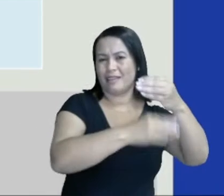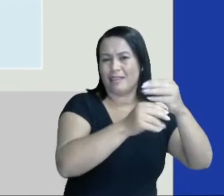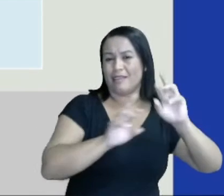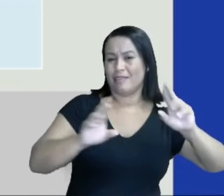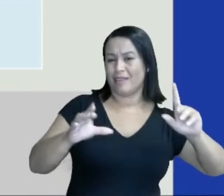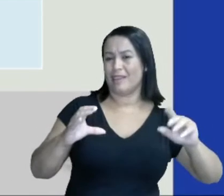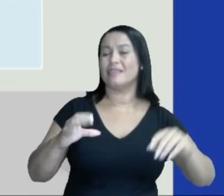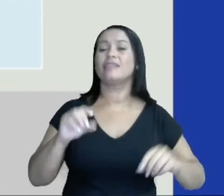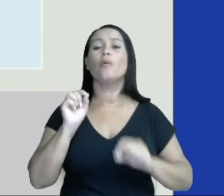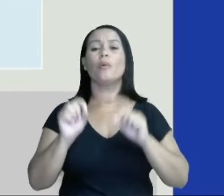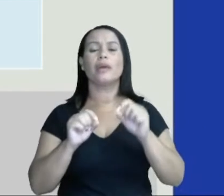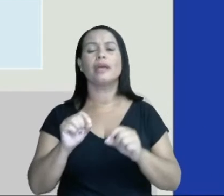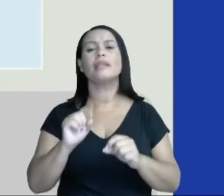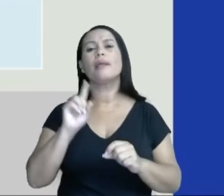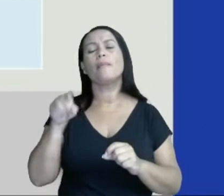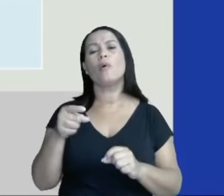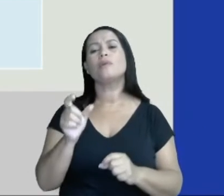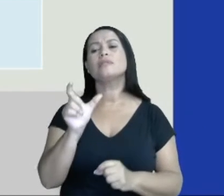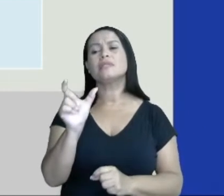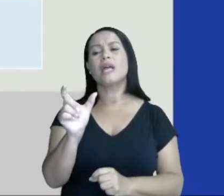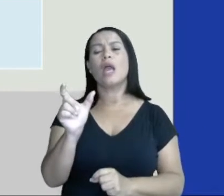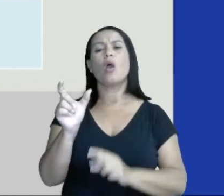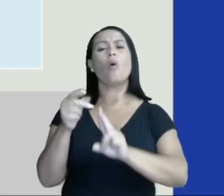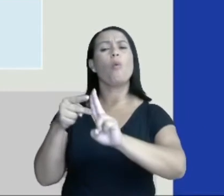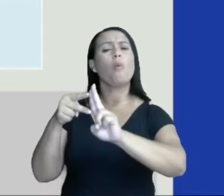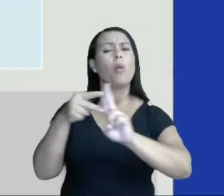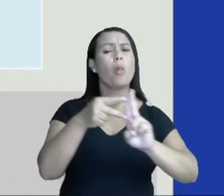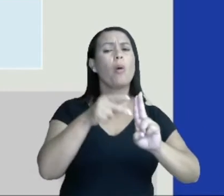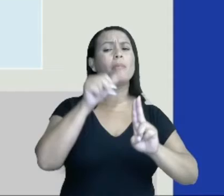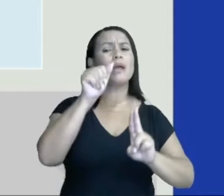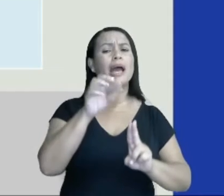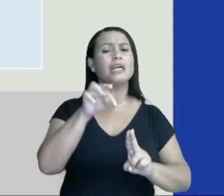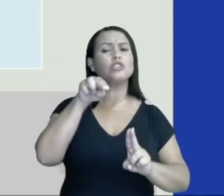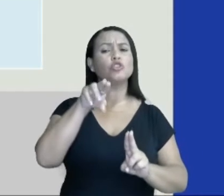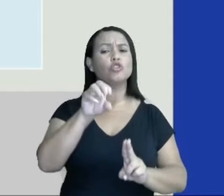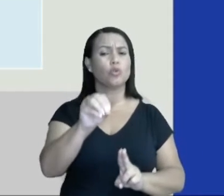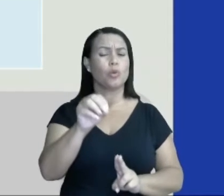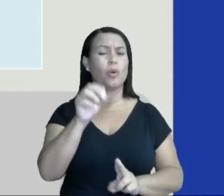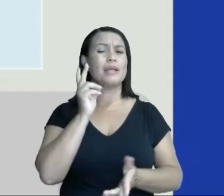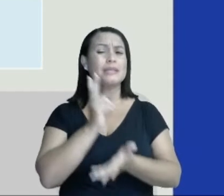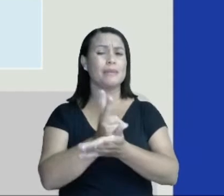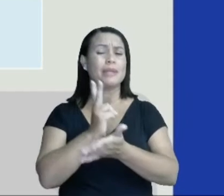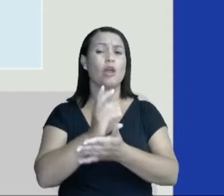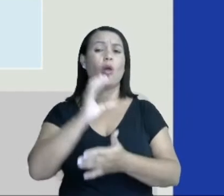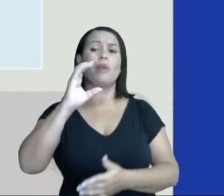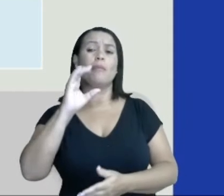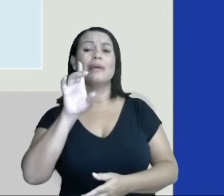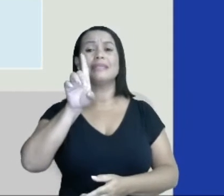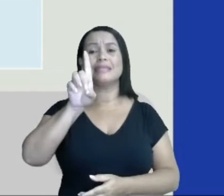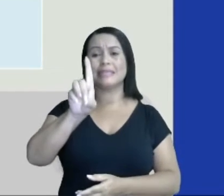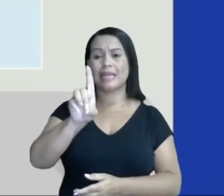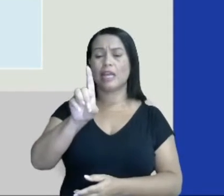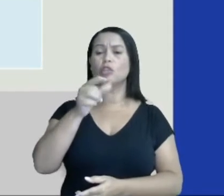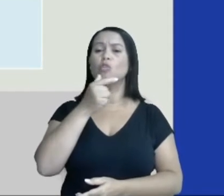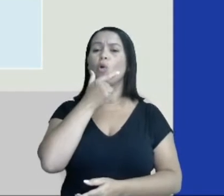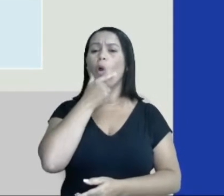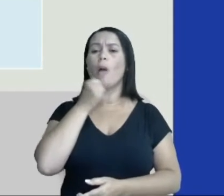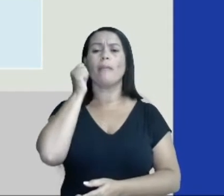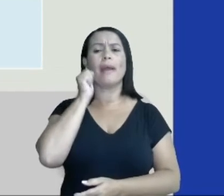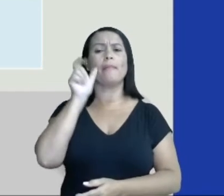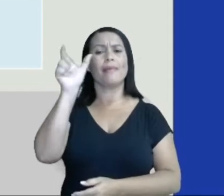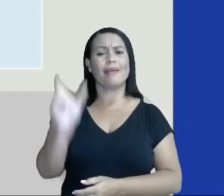colocação do pronome átono, a gente tem o complemento indireto na frente. Quem são? José